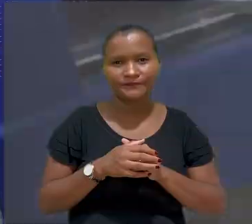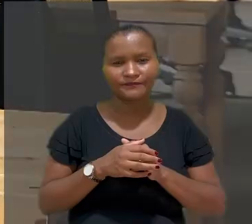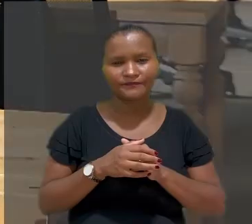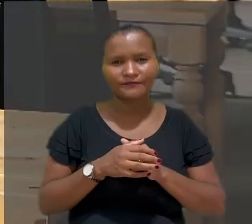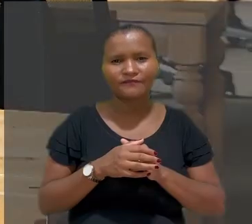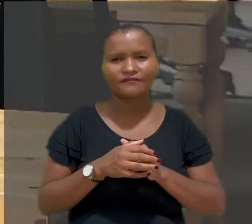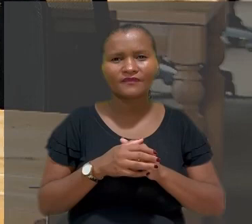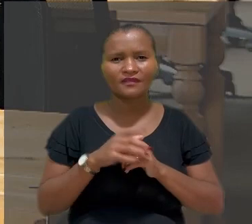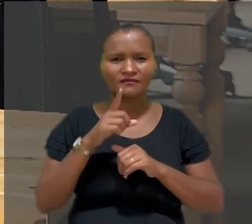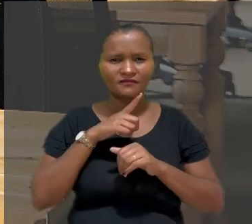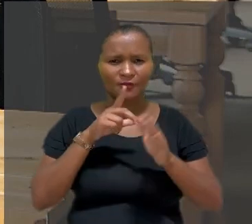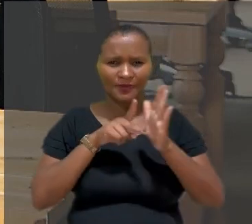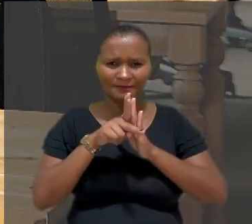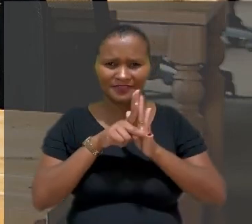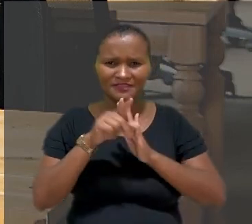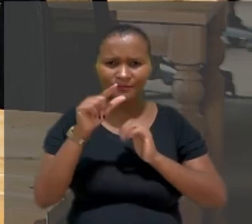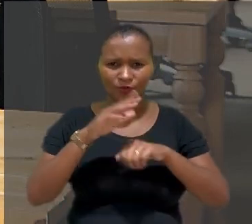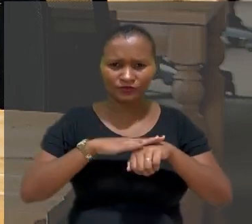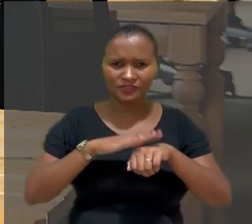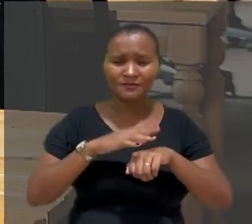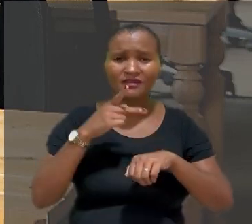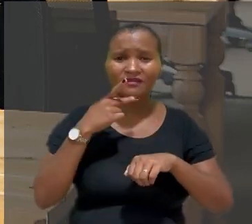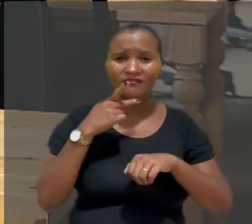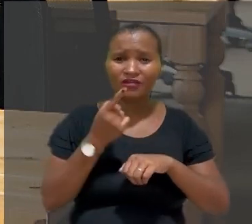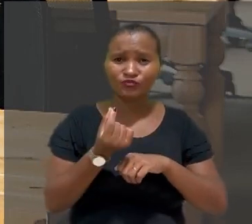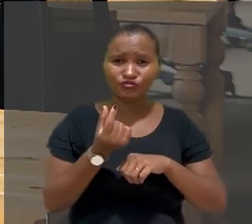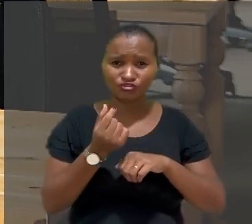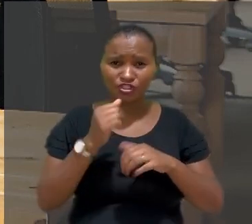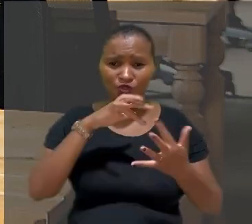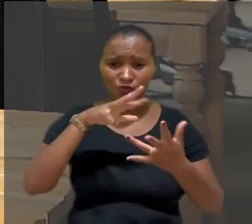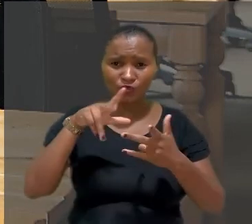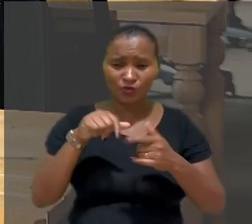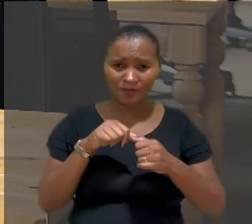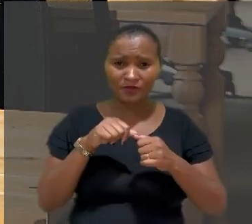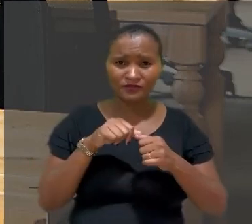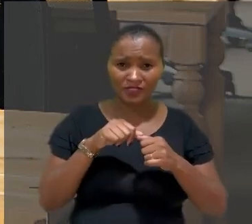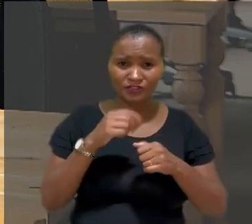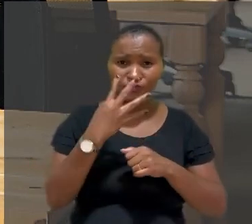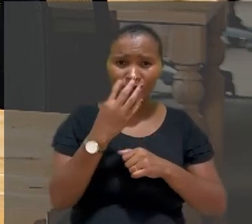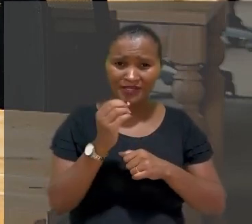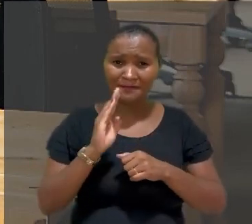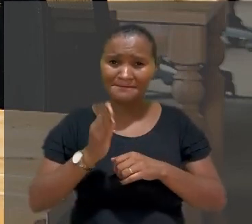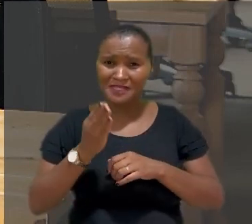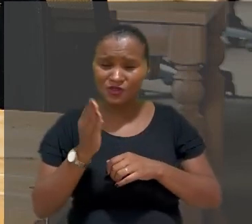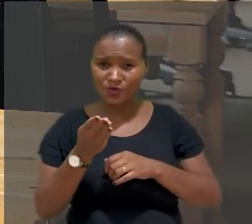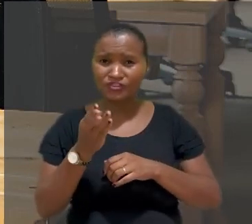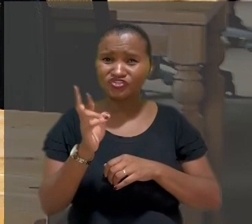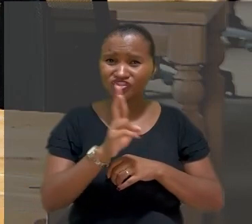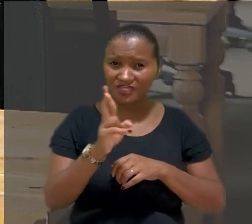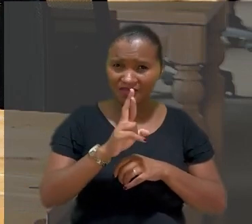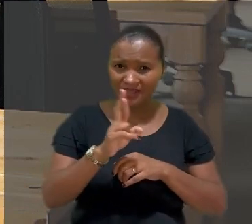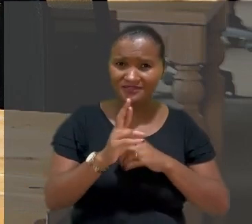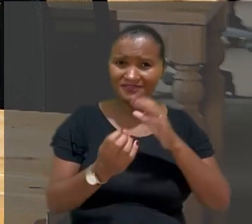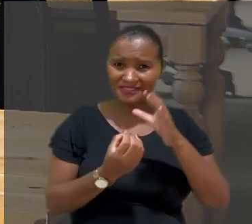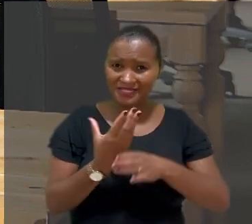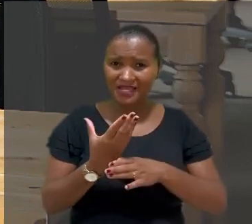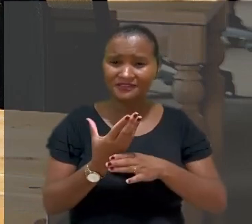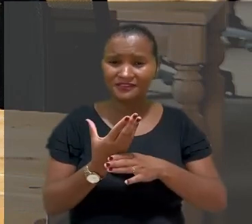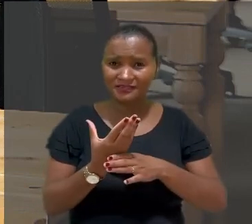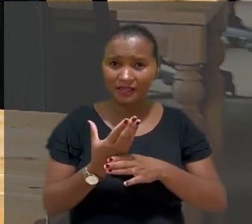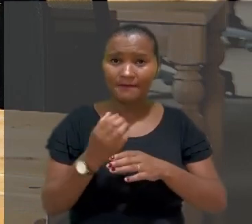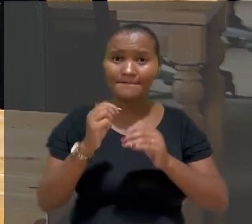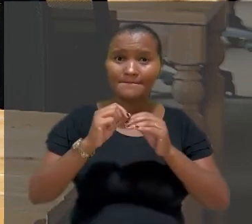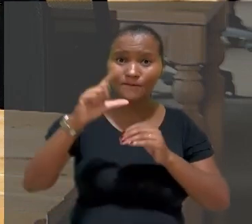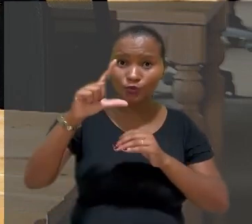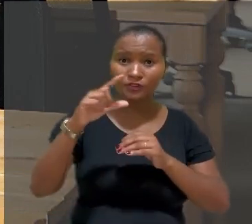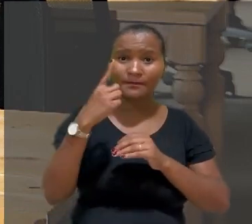Uma previsão recente apontou que a receita global gerada pela IA salte de 40 bilhões de dólares para 1 trilhão